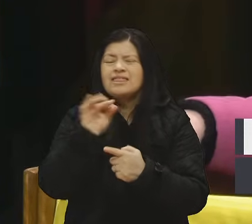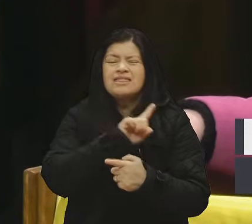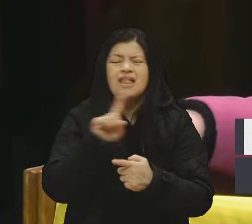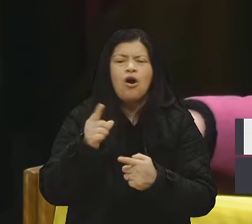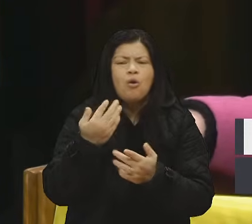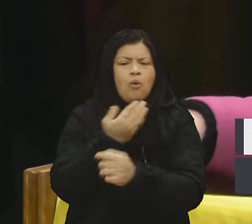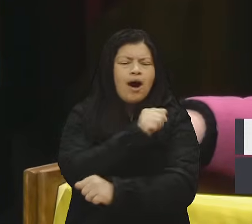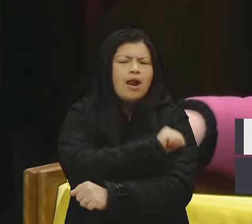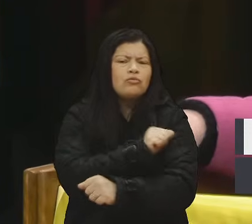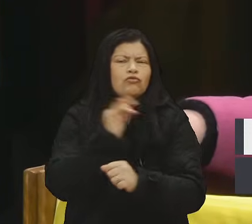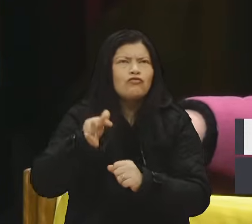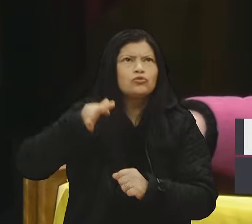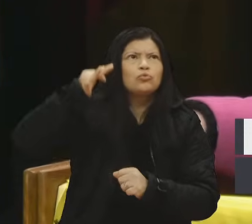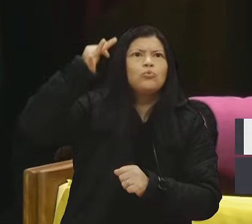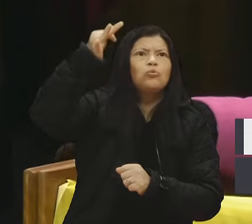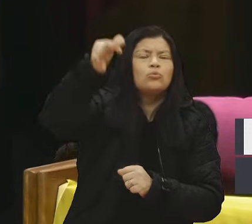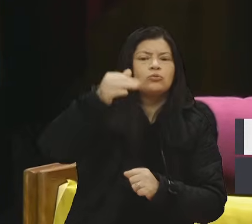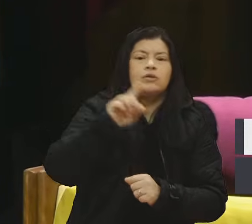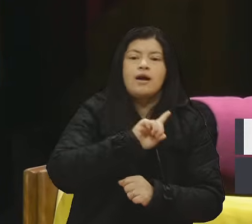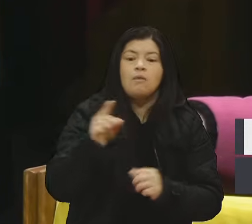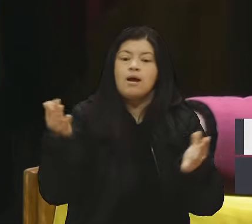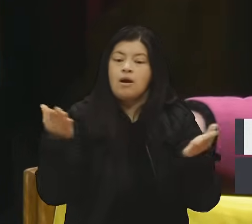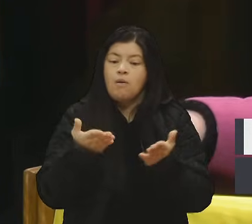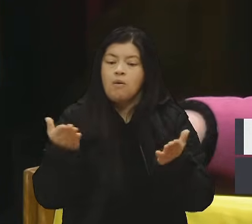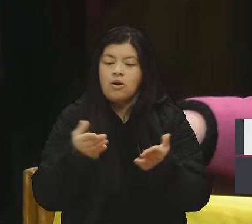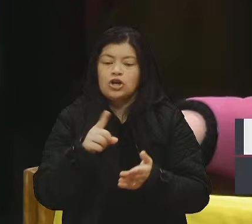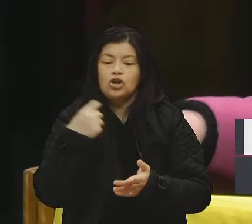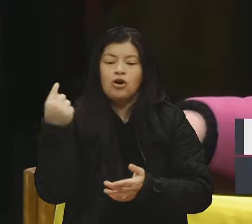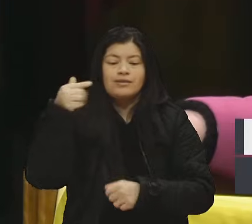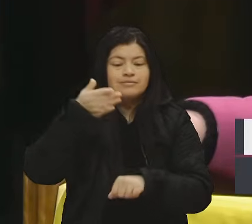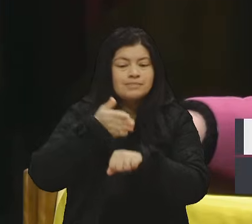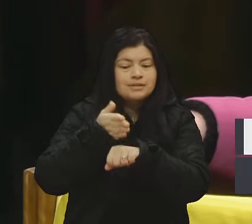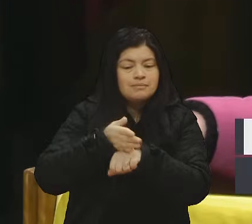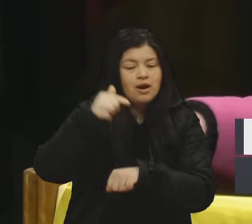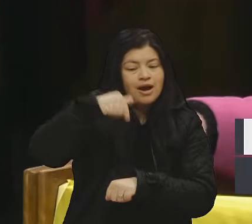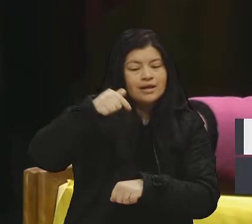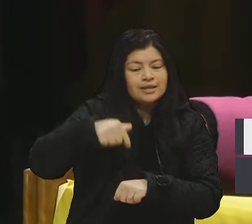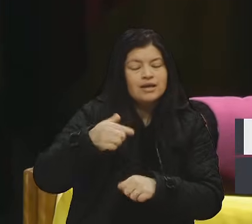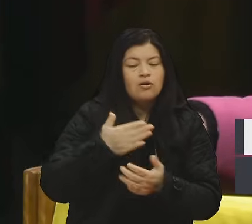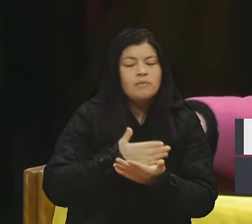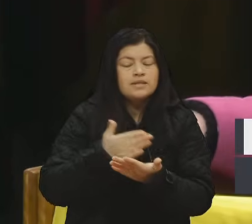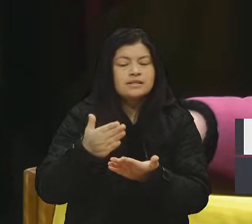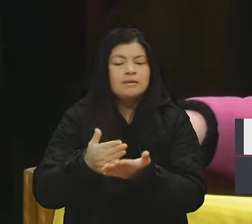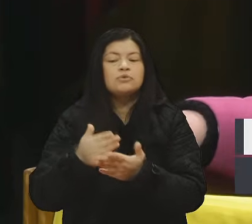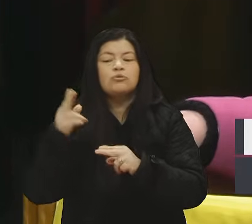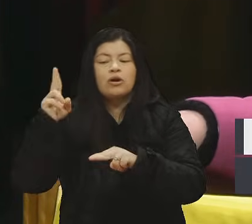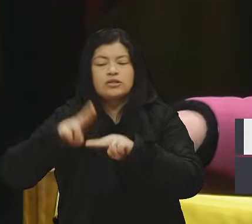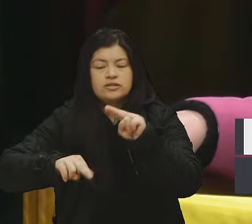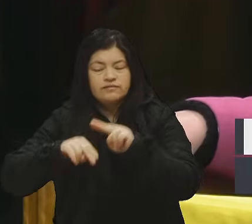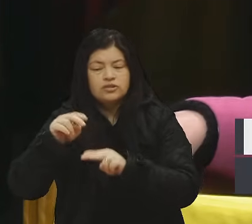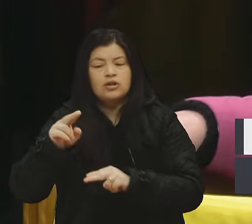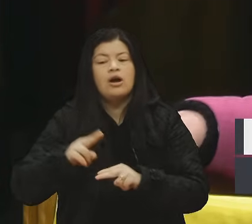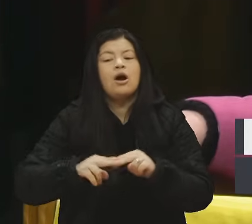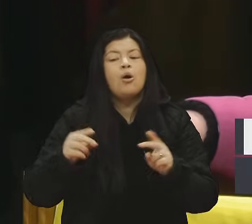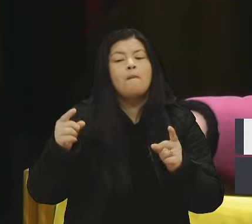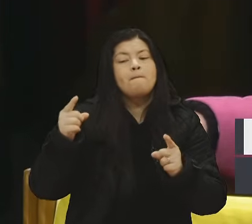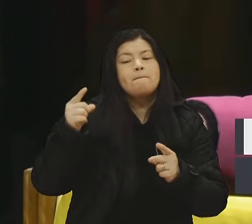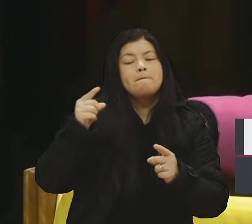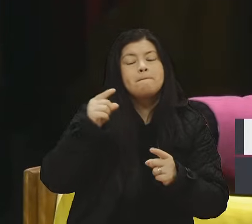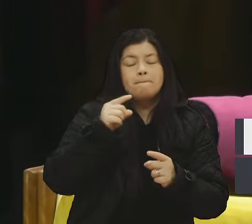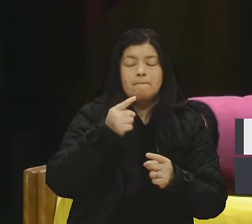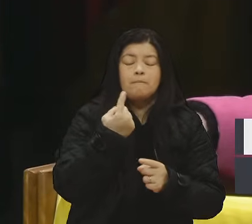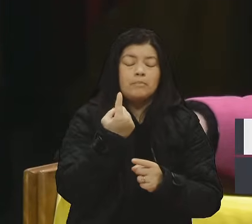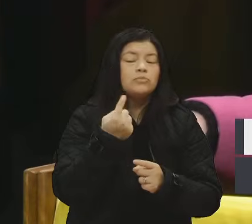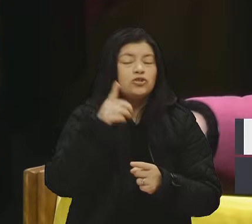mudar, todos nós aqui, que estamos aqui, começamos com alguma atividade que uma professora um dia pediu para a